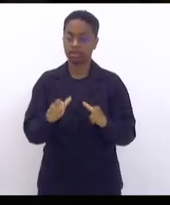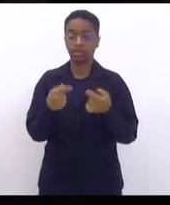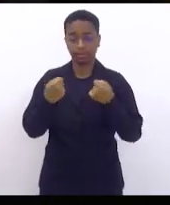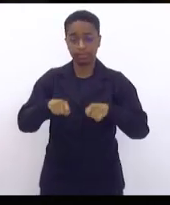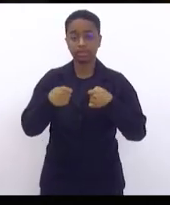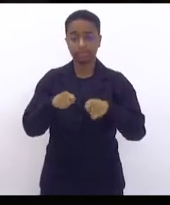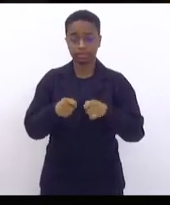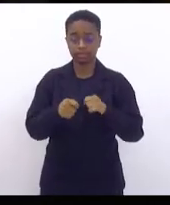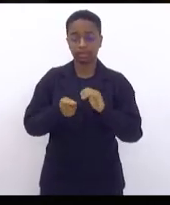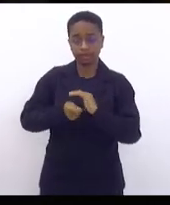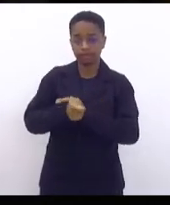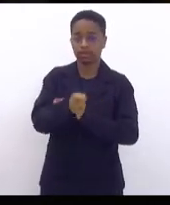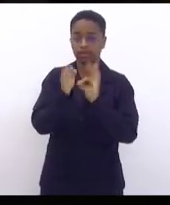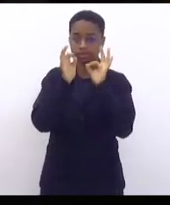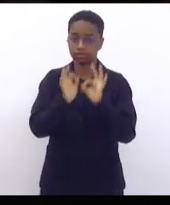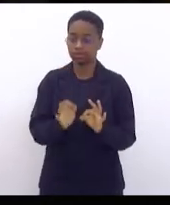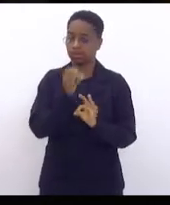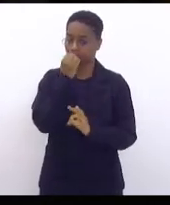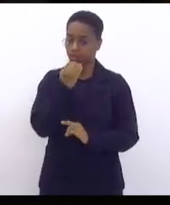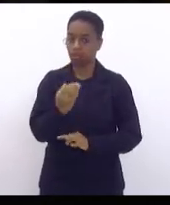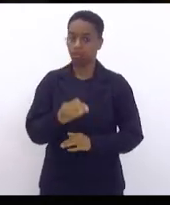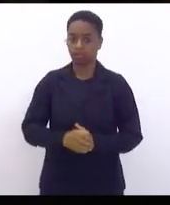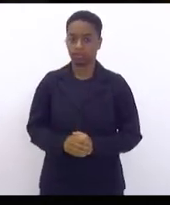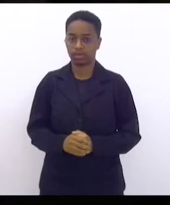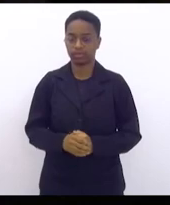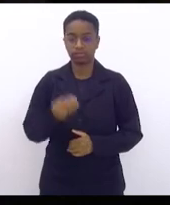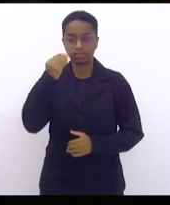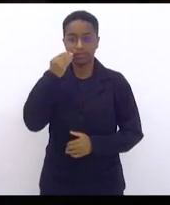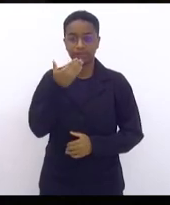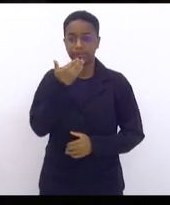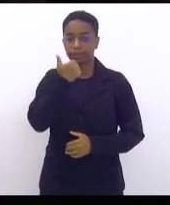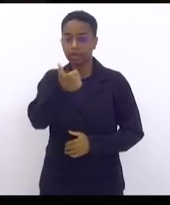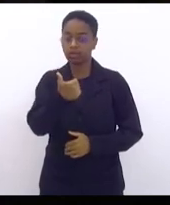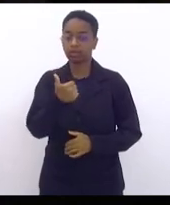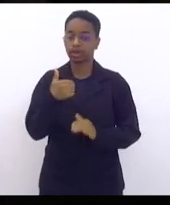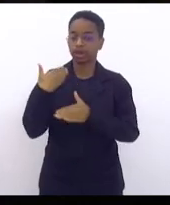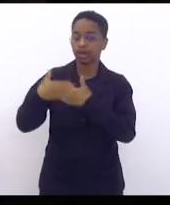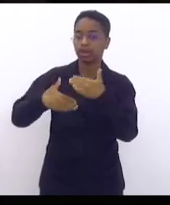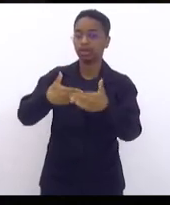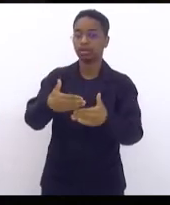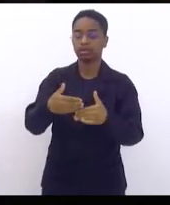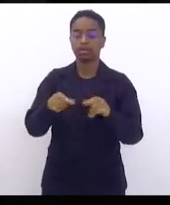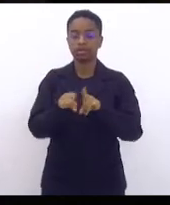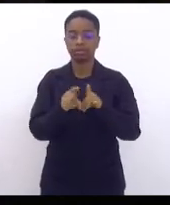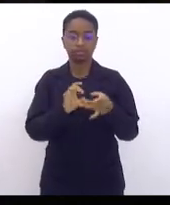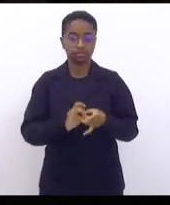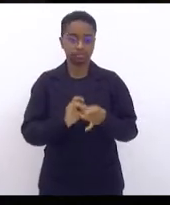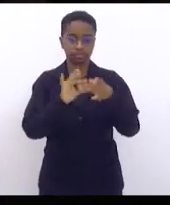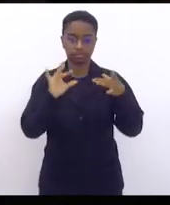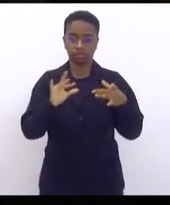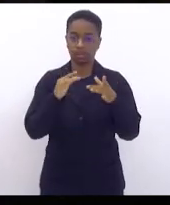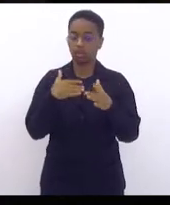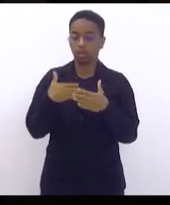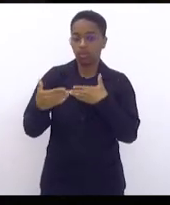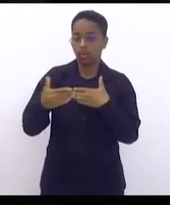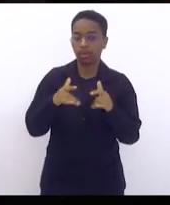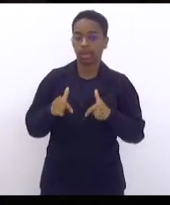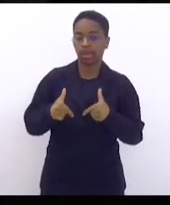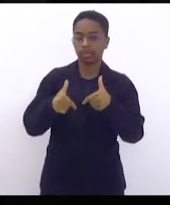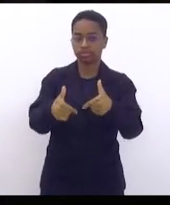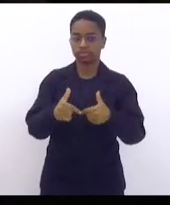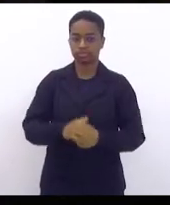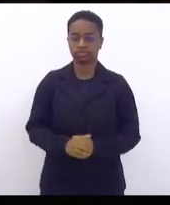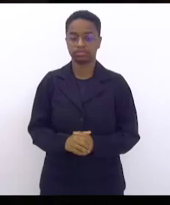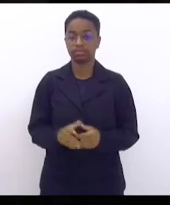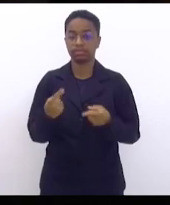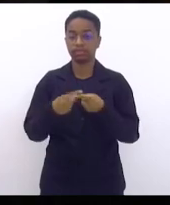ter investimento bom para melhorar, agilizar, viabilizar todas essas atividades. A gente